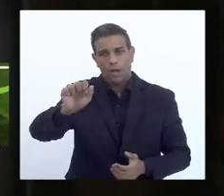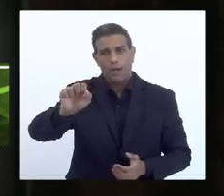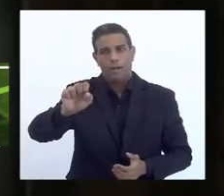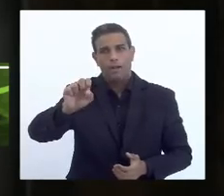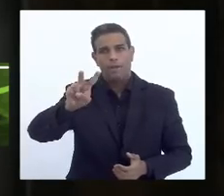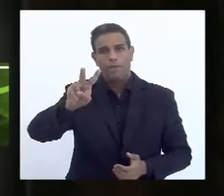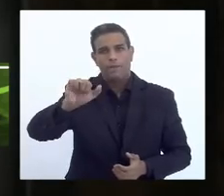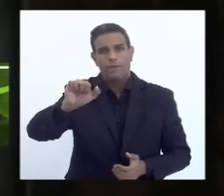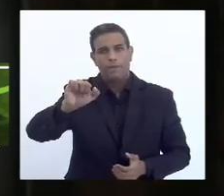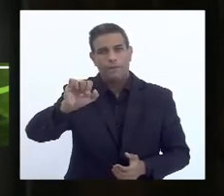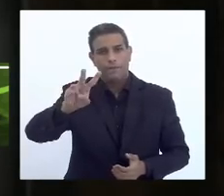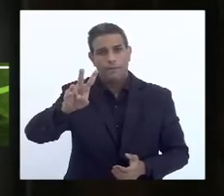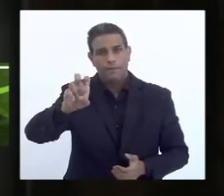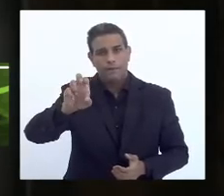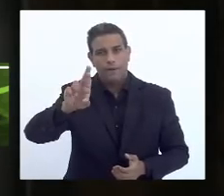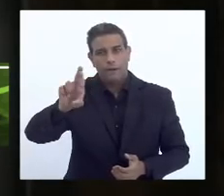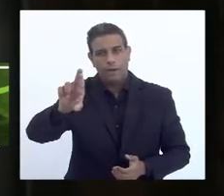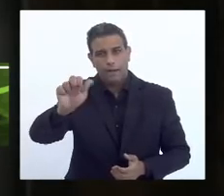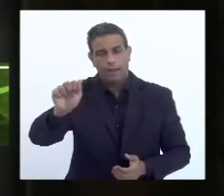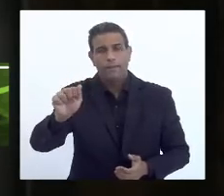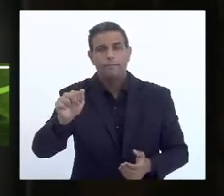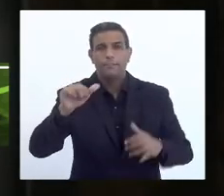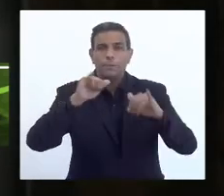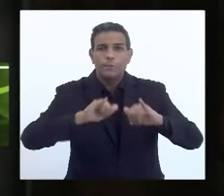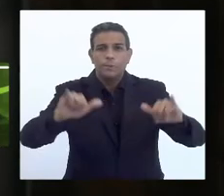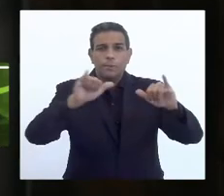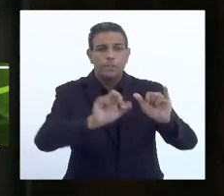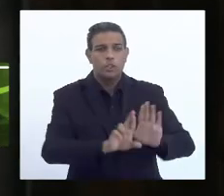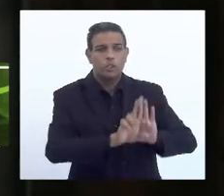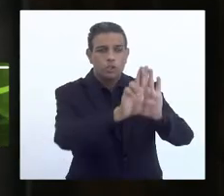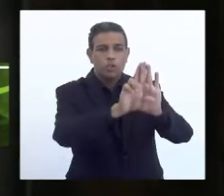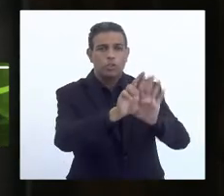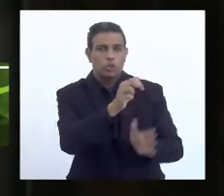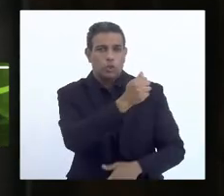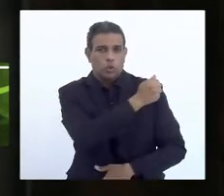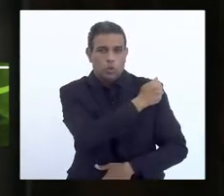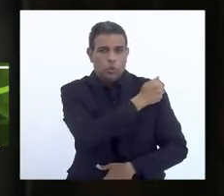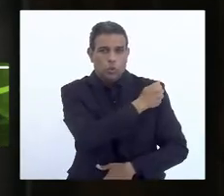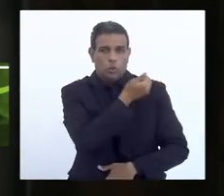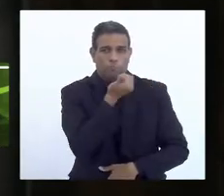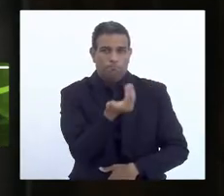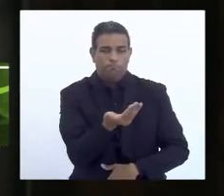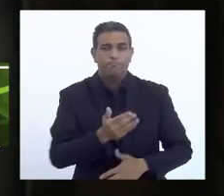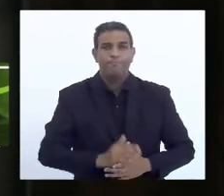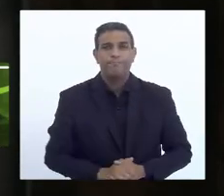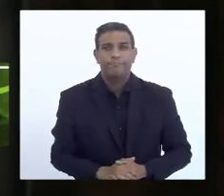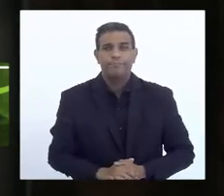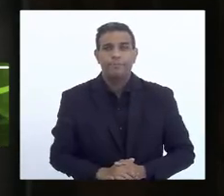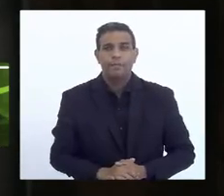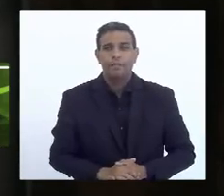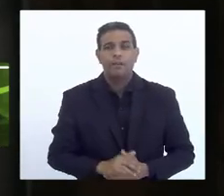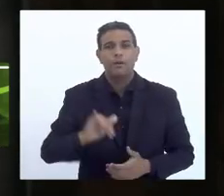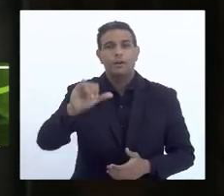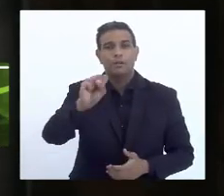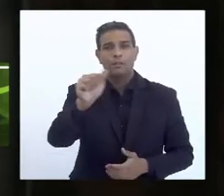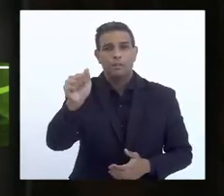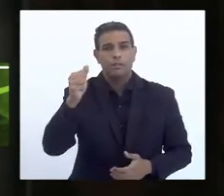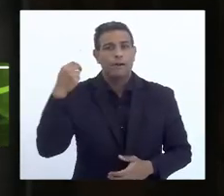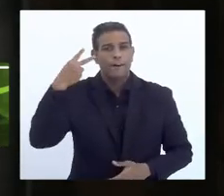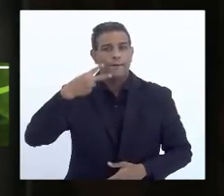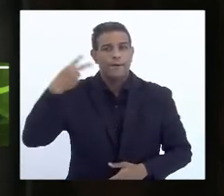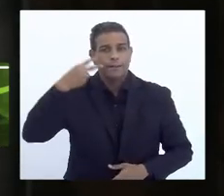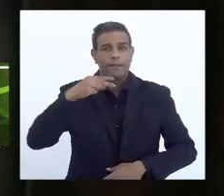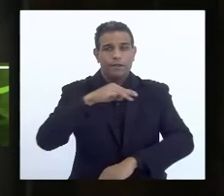Mirella, que representa a UNE. A Luciana representa as Justiceiras de Saia. E a Isa é vereadora de